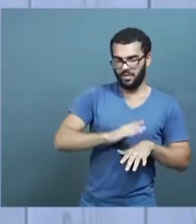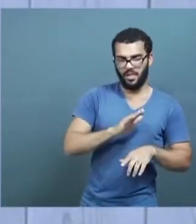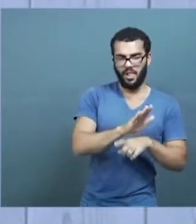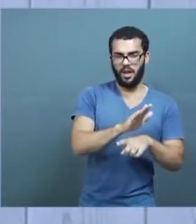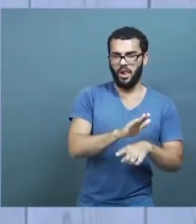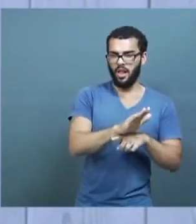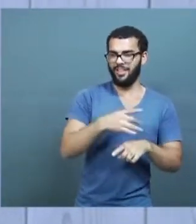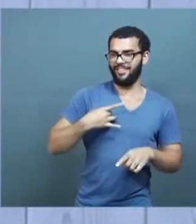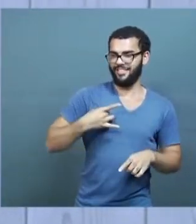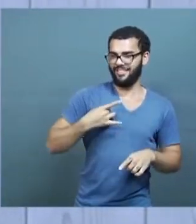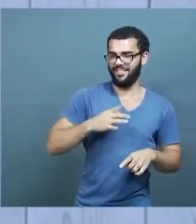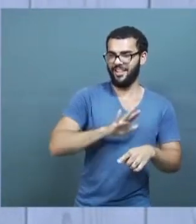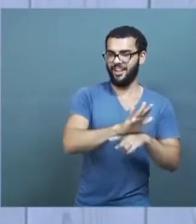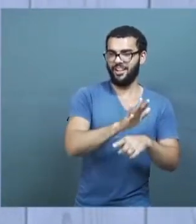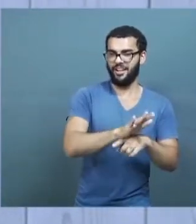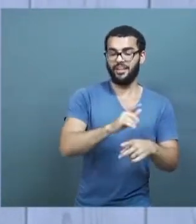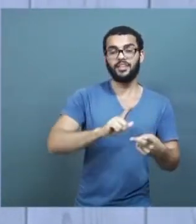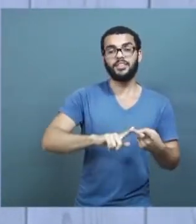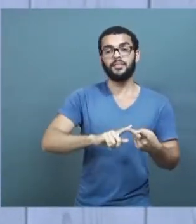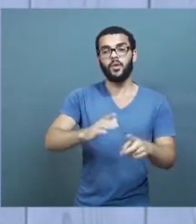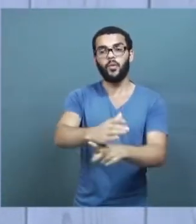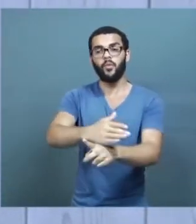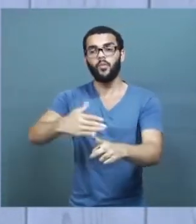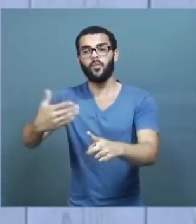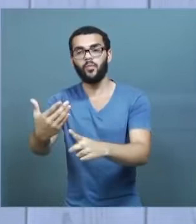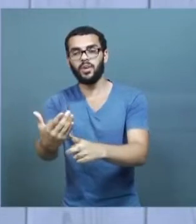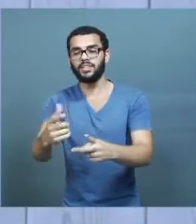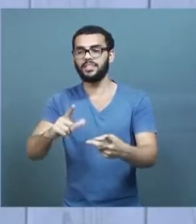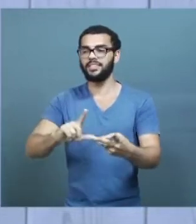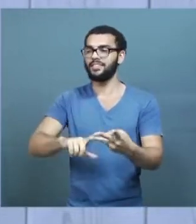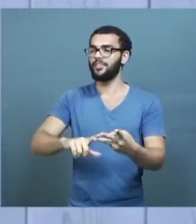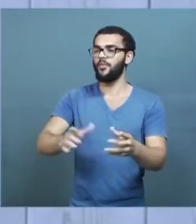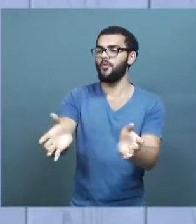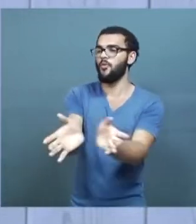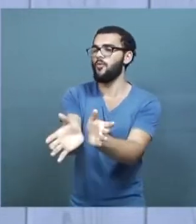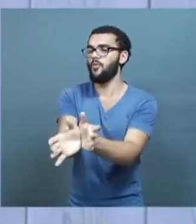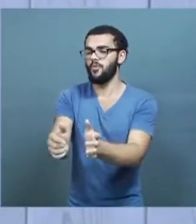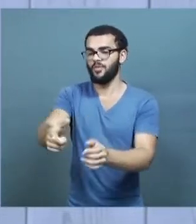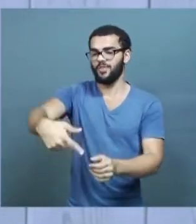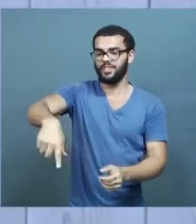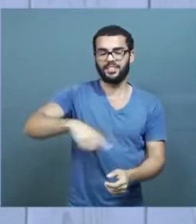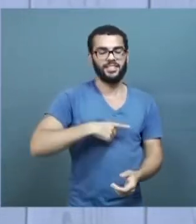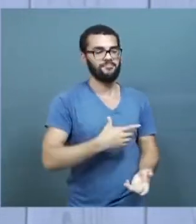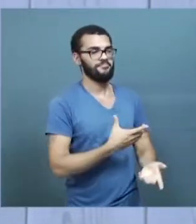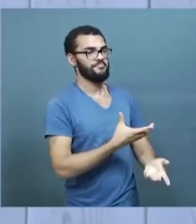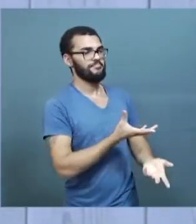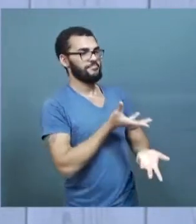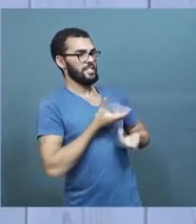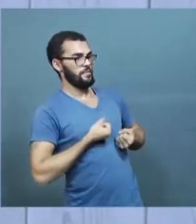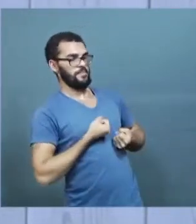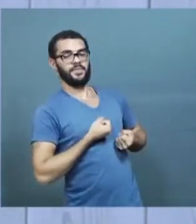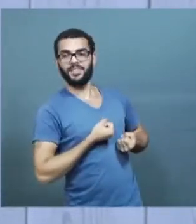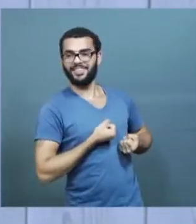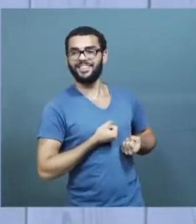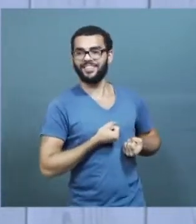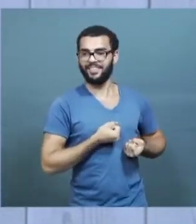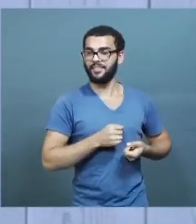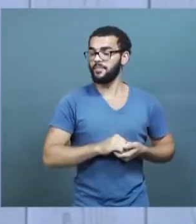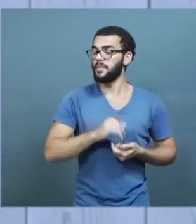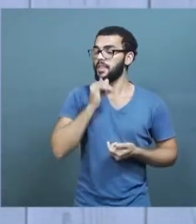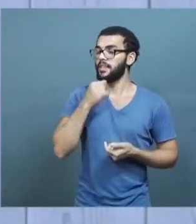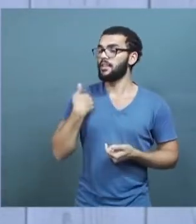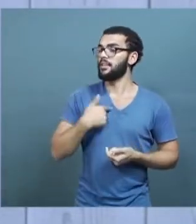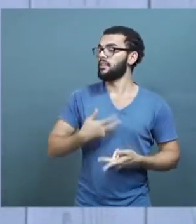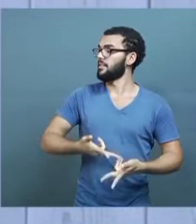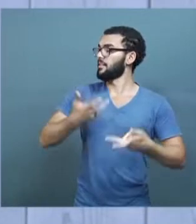trabalho voluntário, tanto daquela comunidade, grupo ou indivíduos que recebem parte desse trabalho. É importante perceber que